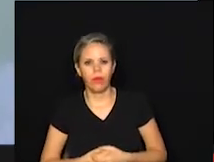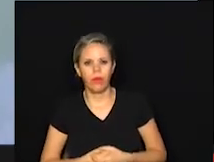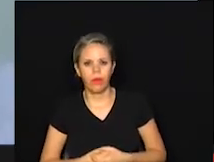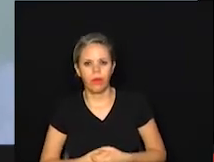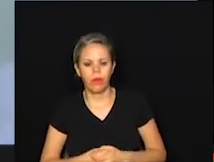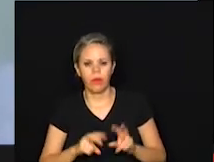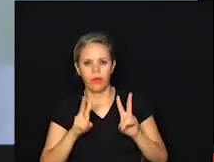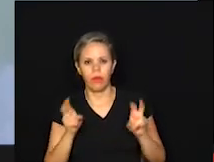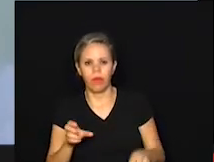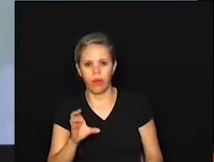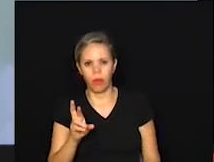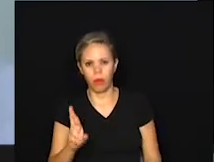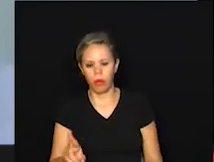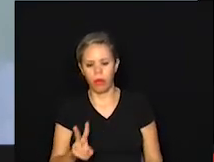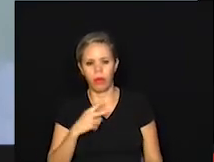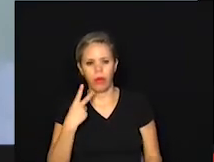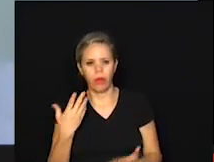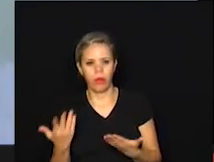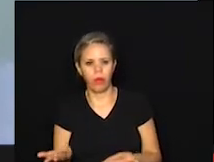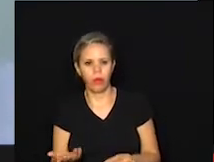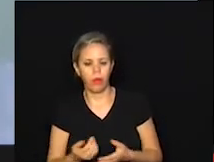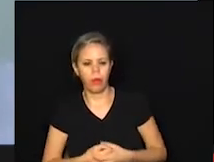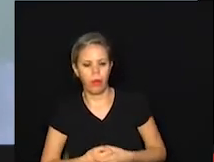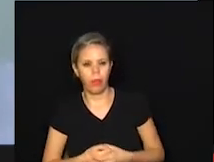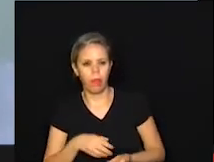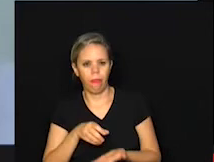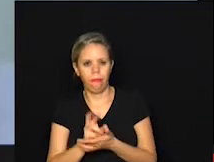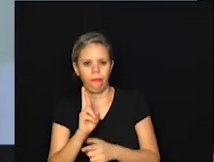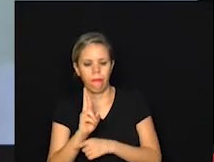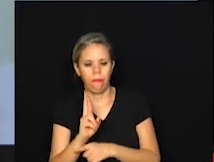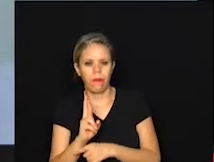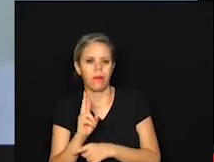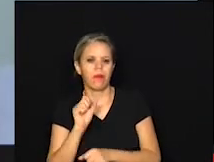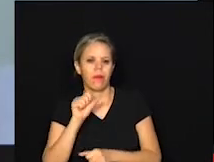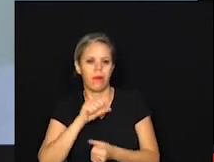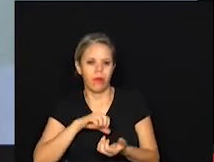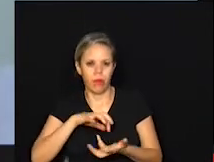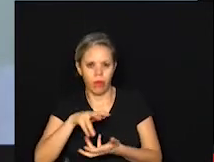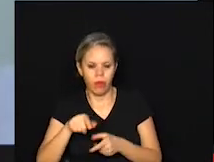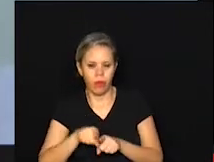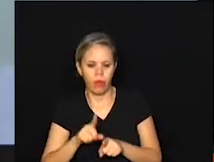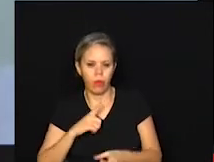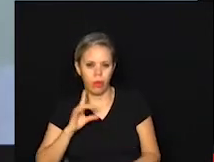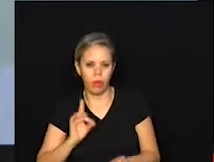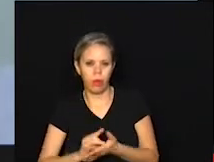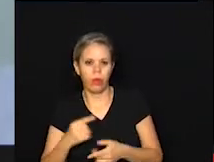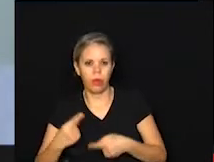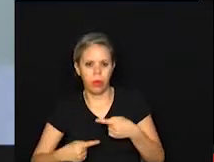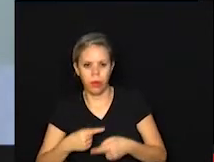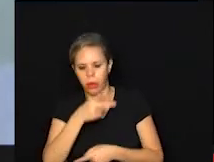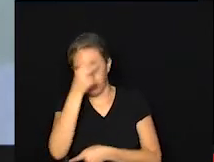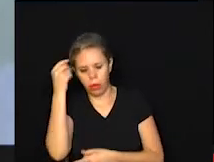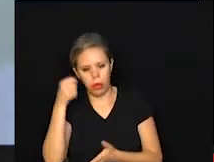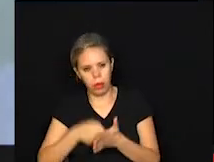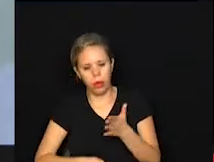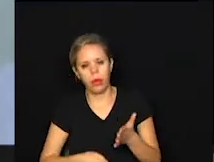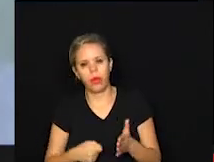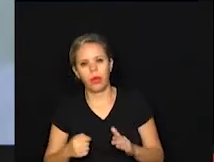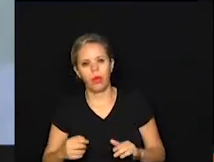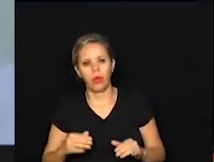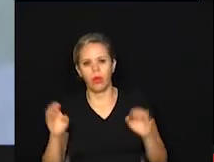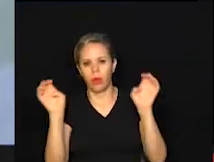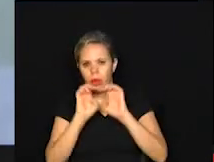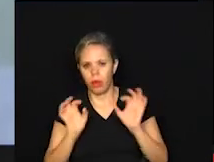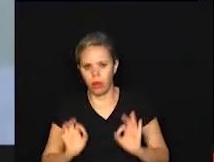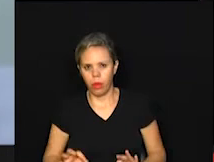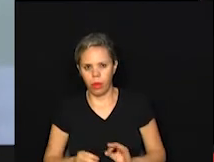Sobre o CR, vereadora, o Centro de Referência é uma inovação. De fato, nós temos uma política pública muito